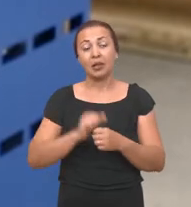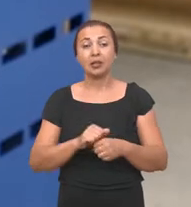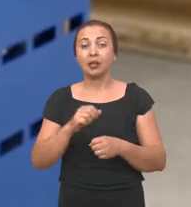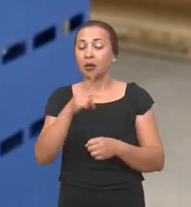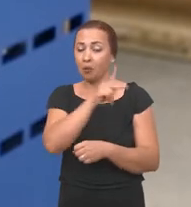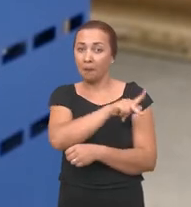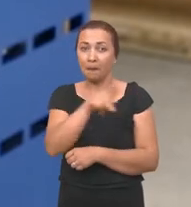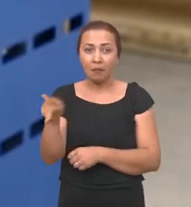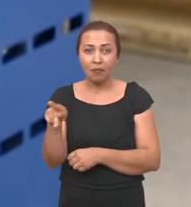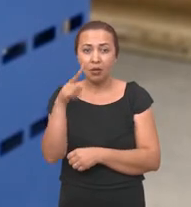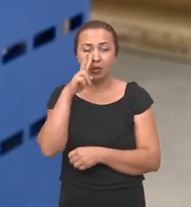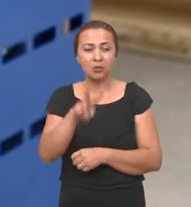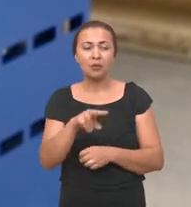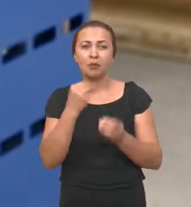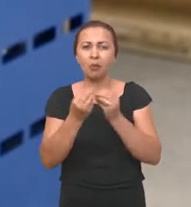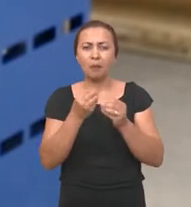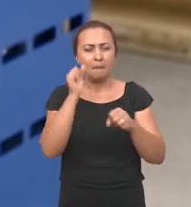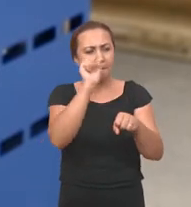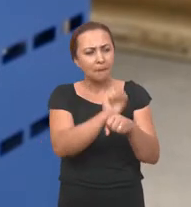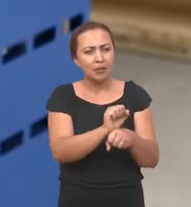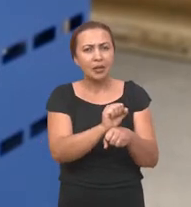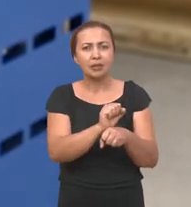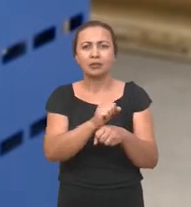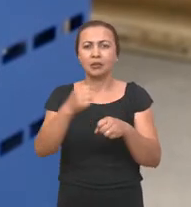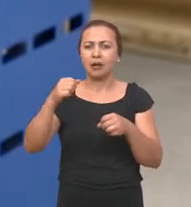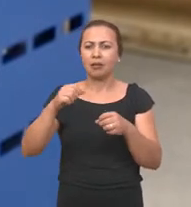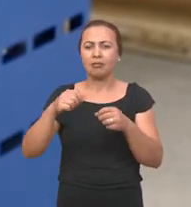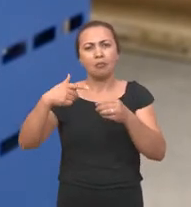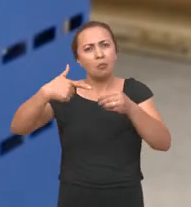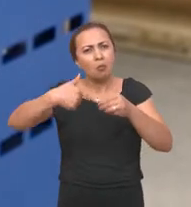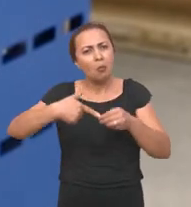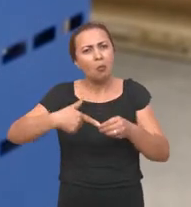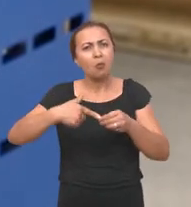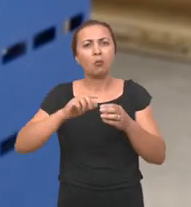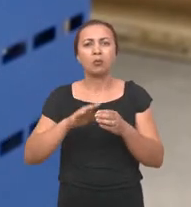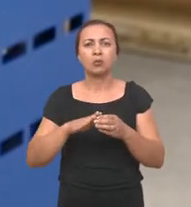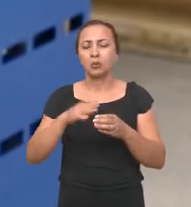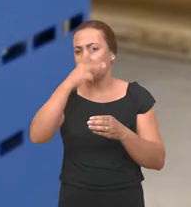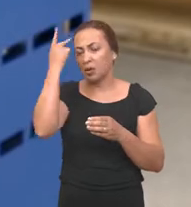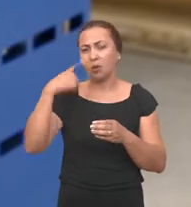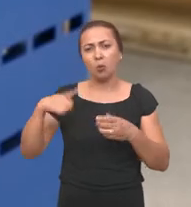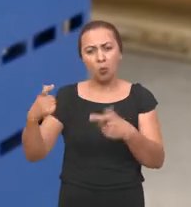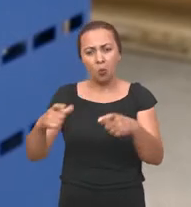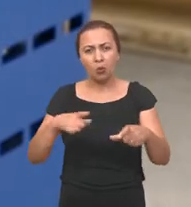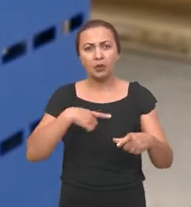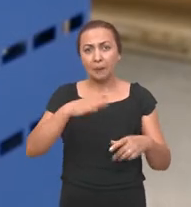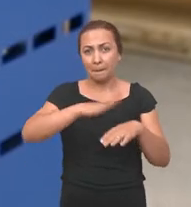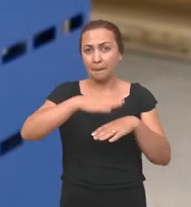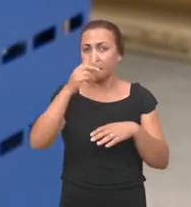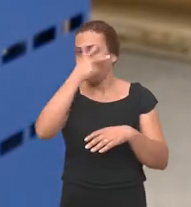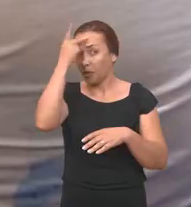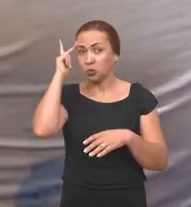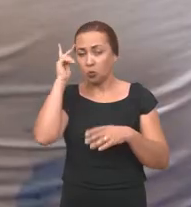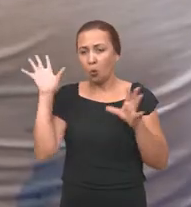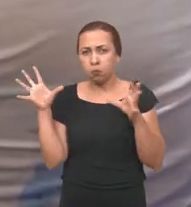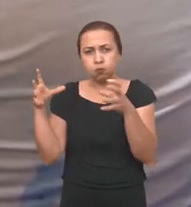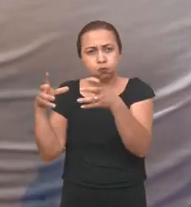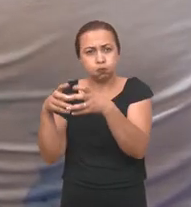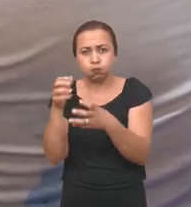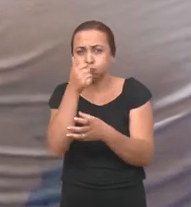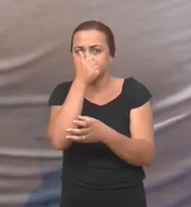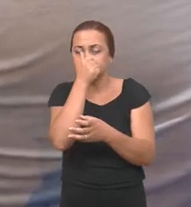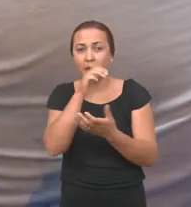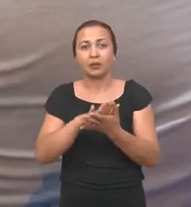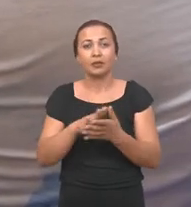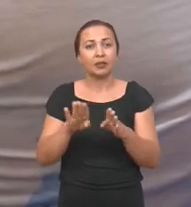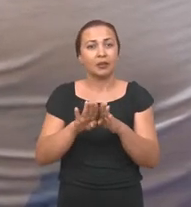observem principalmente pontos de paradas, postos, locais em que tem maior aglomeração. Eu mostro também